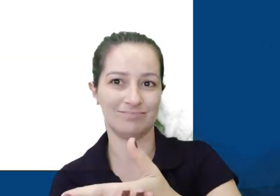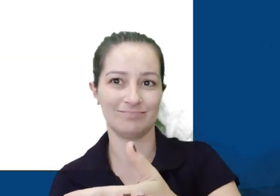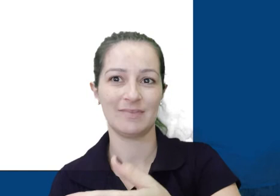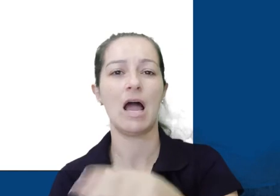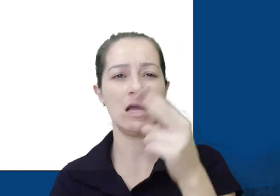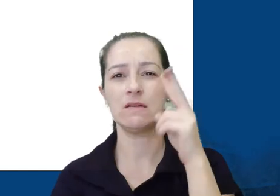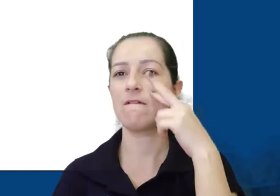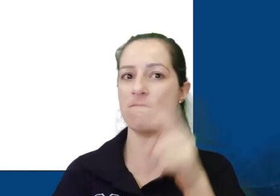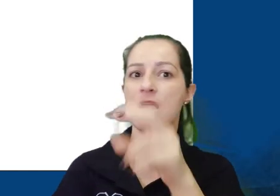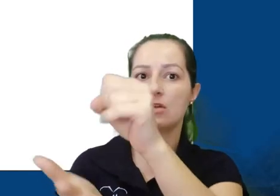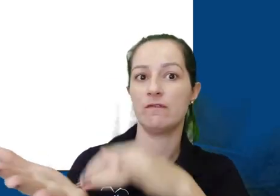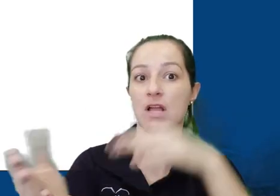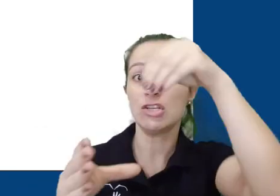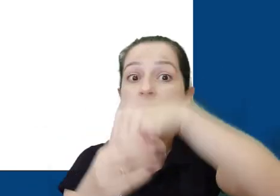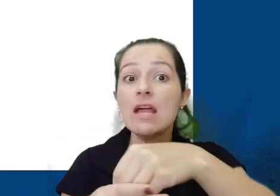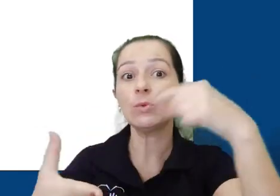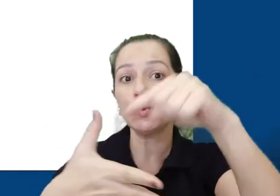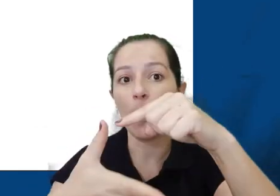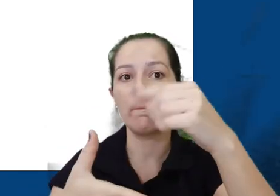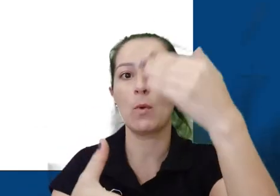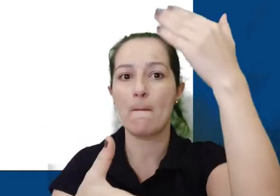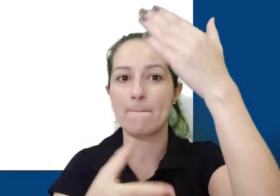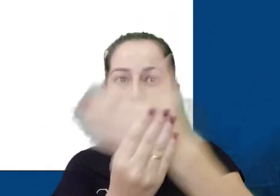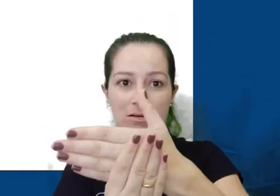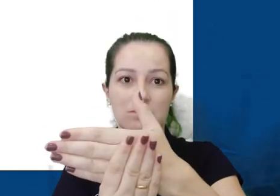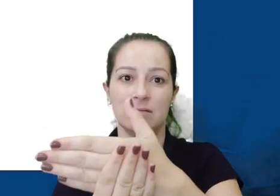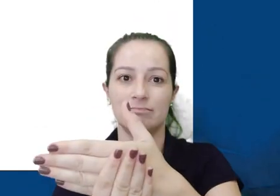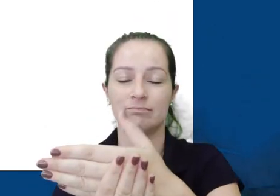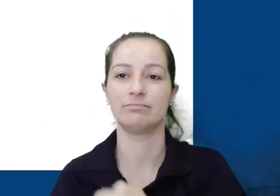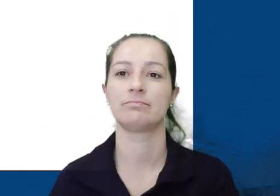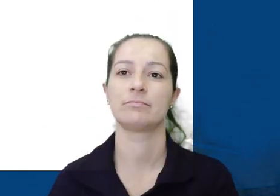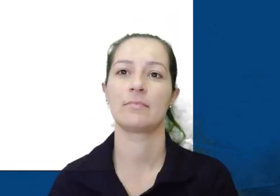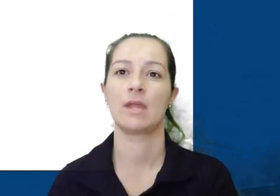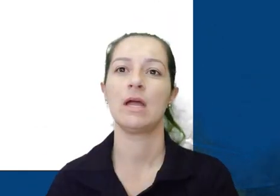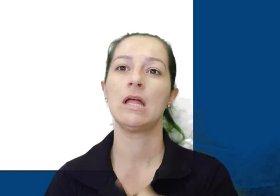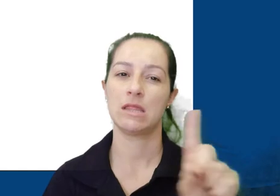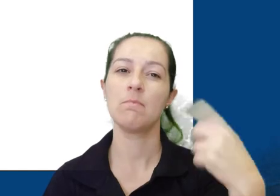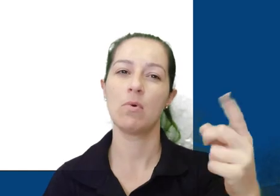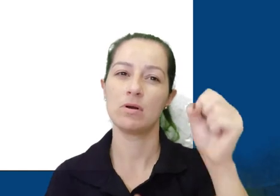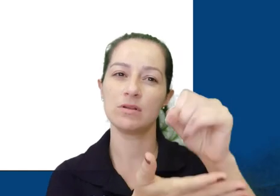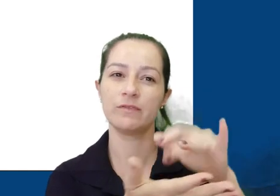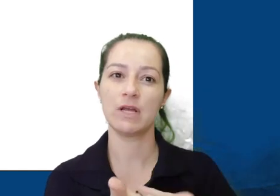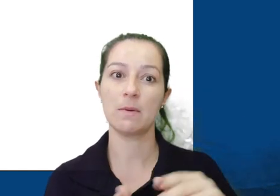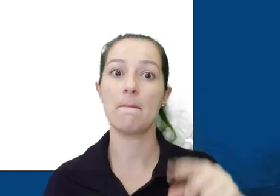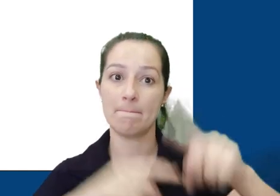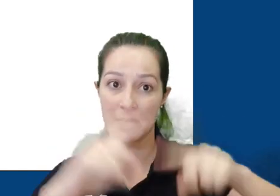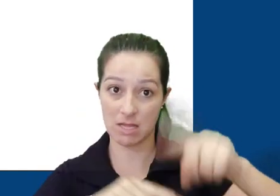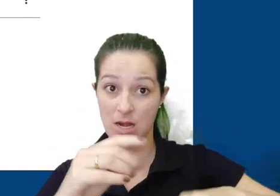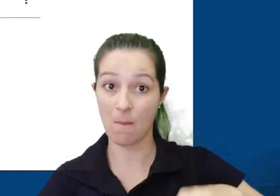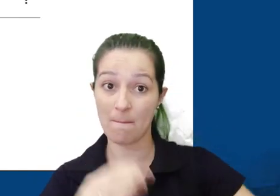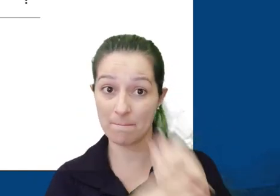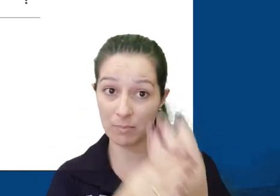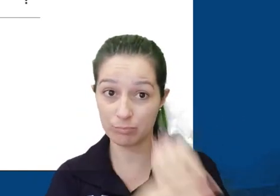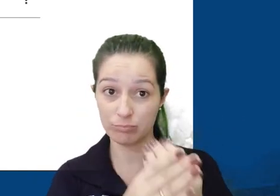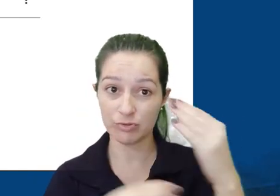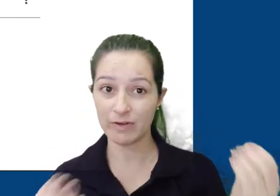será levado para dentro dele onde poderá ver com mais detalhes o resultado daquela sessão semana ou aula exploraremos